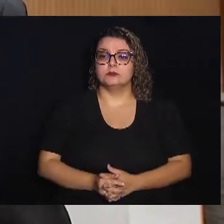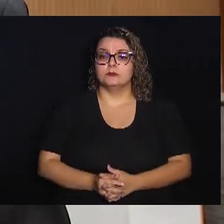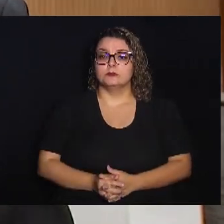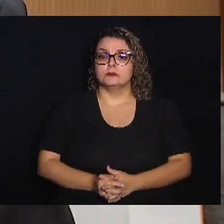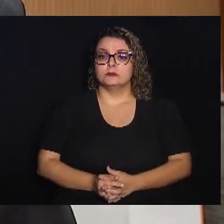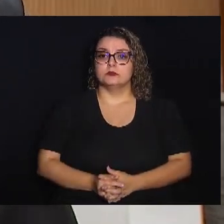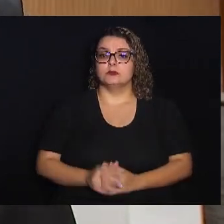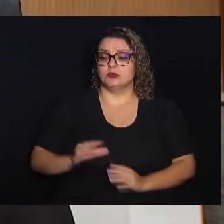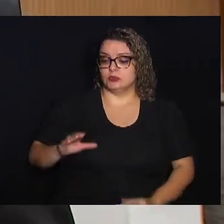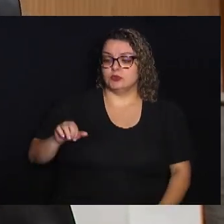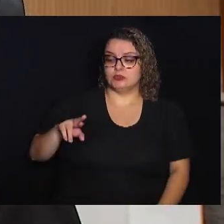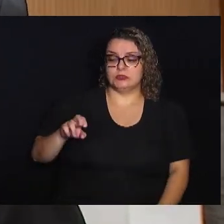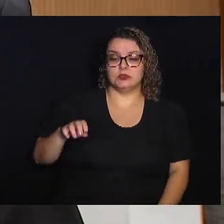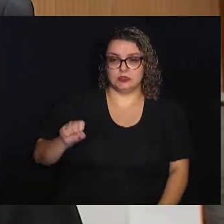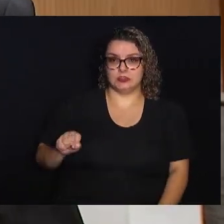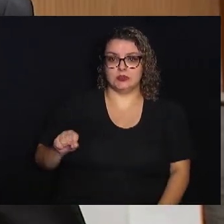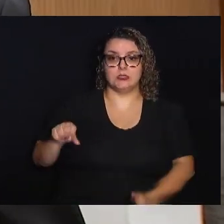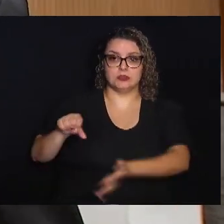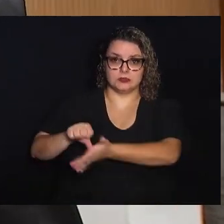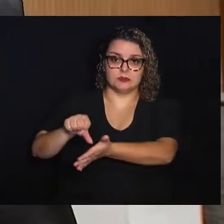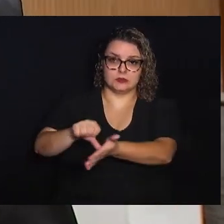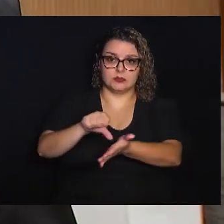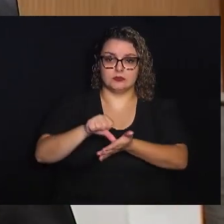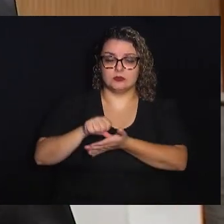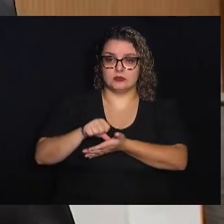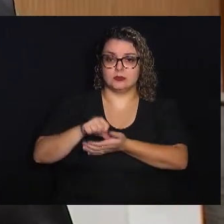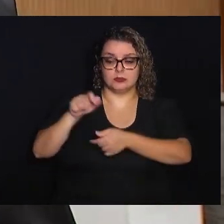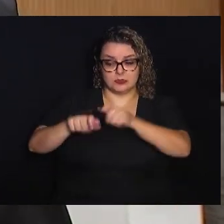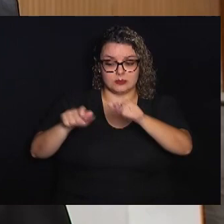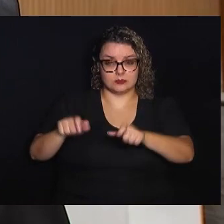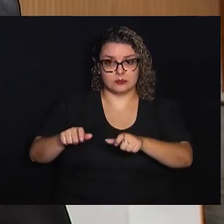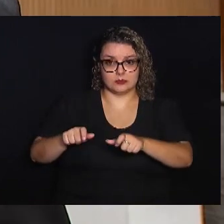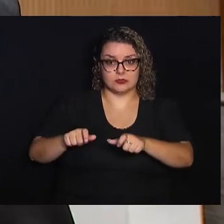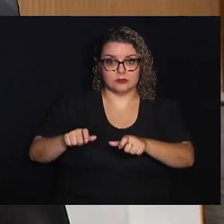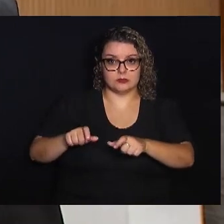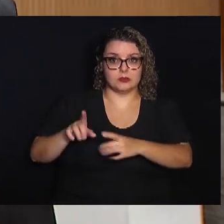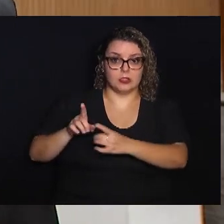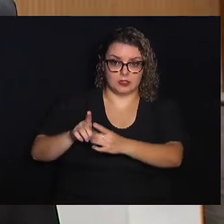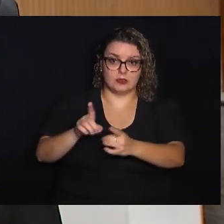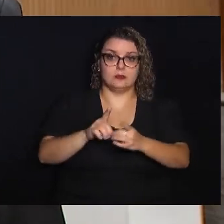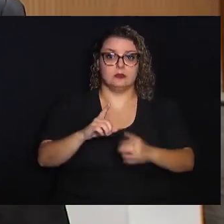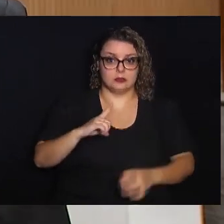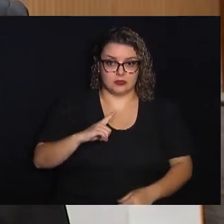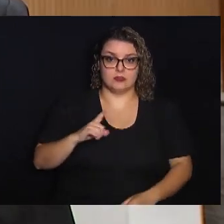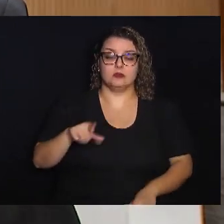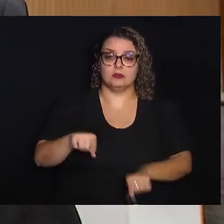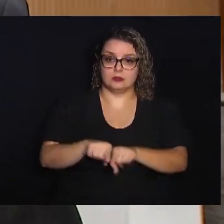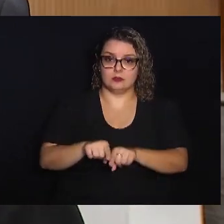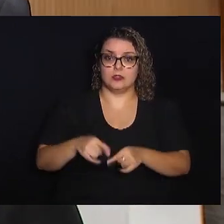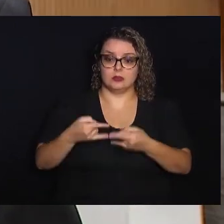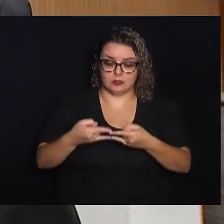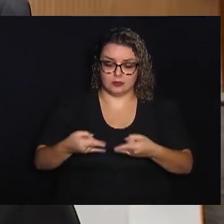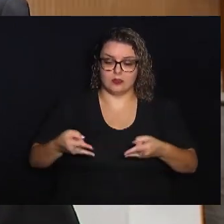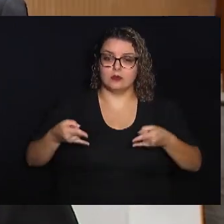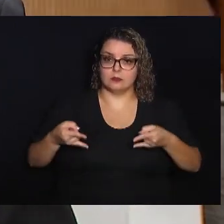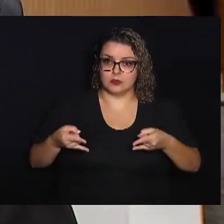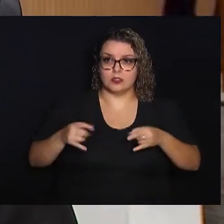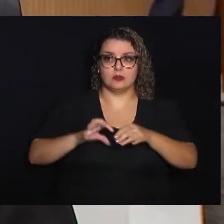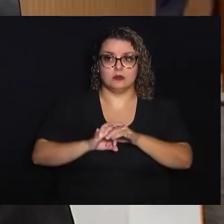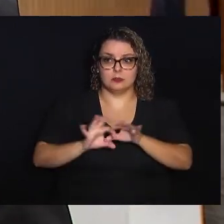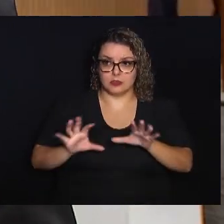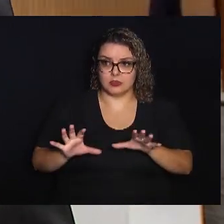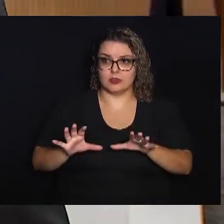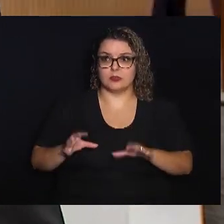nos CRAS a possibilidade das pessoas atendidas terem também o absorvente à sua